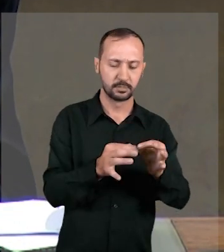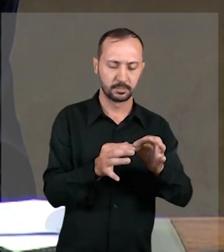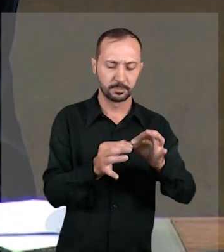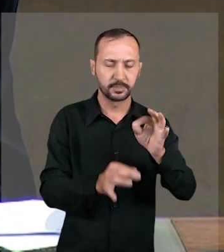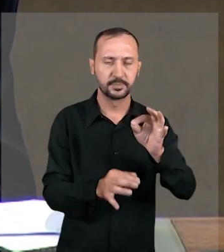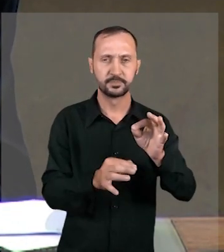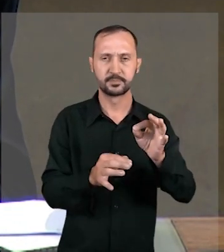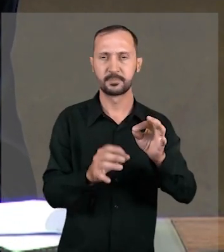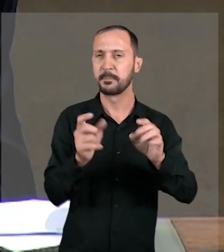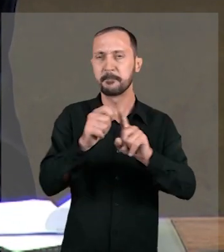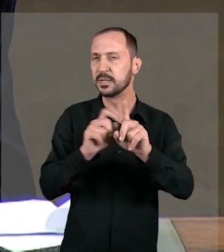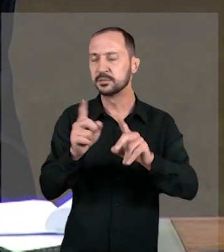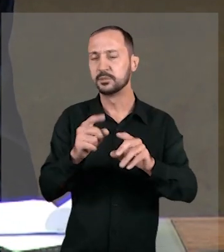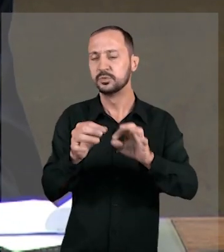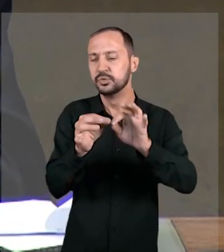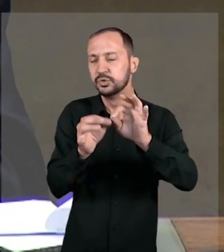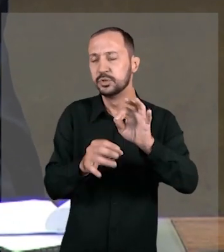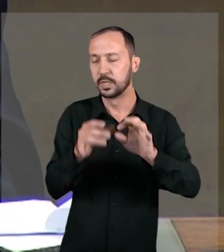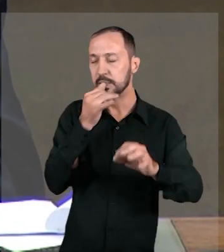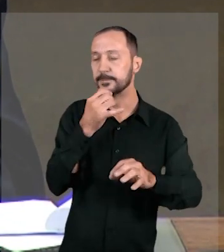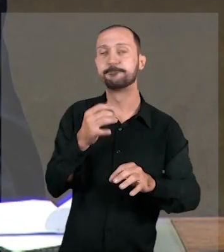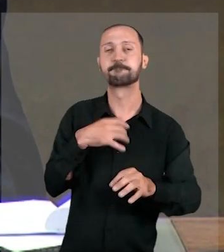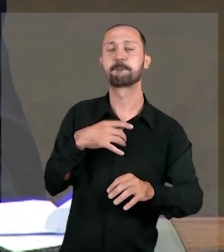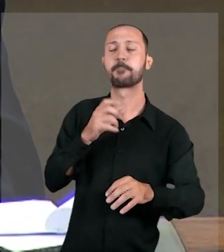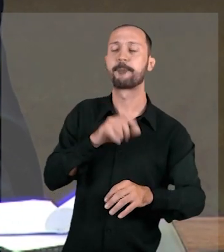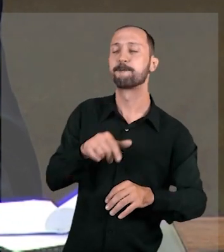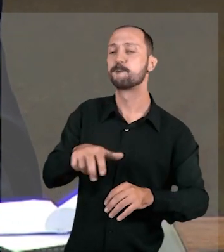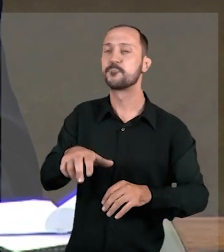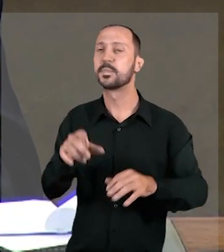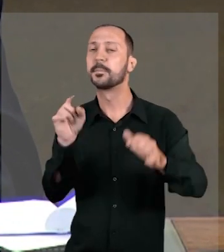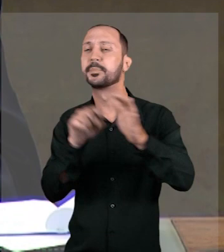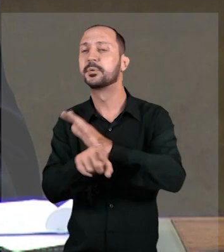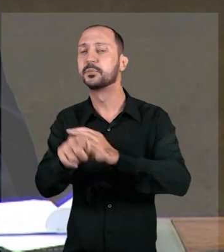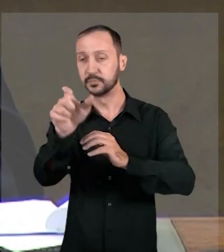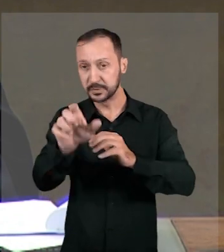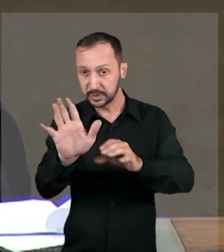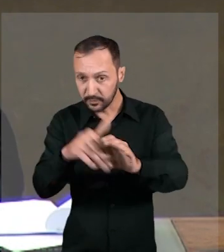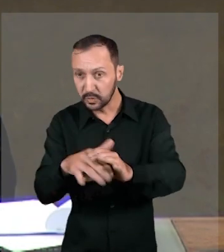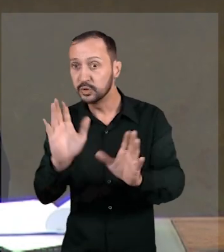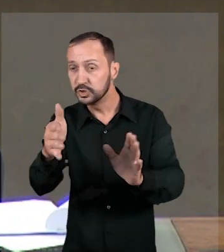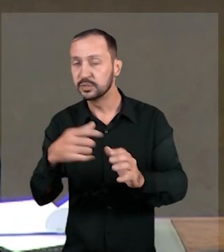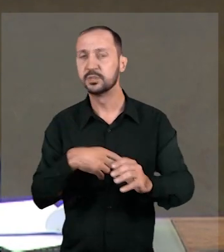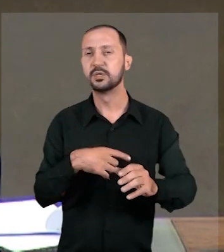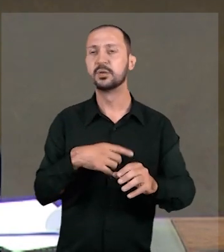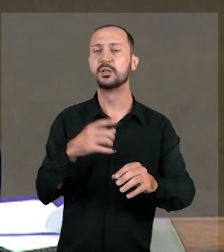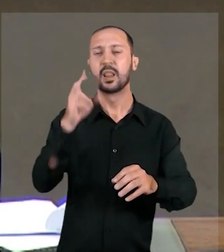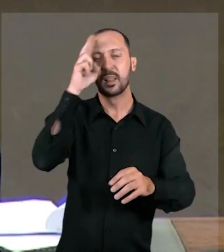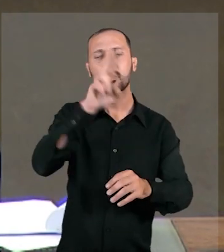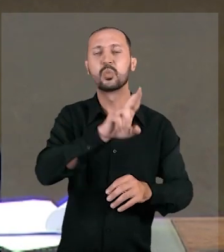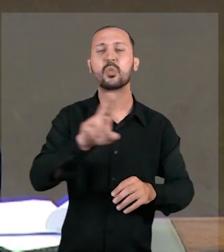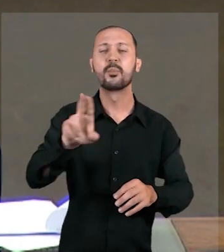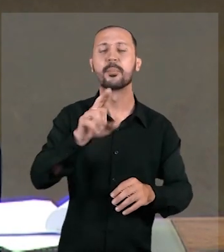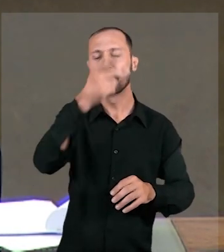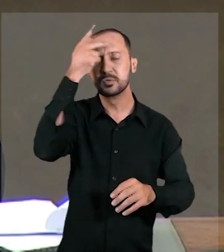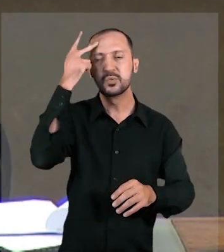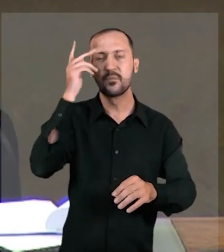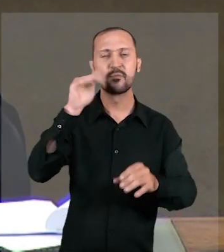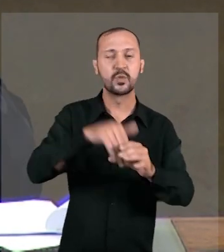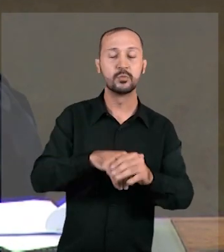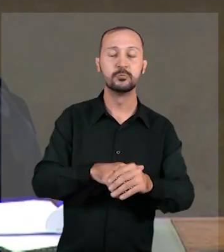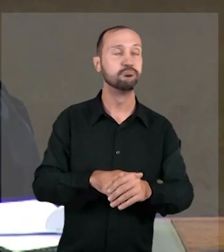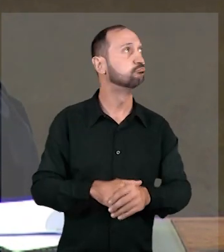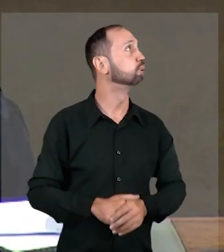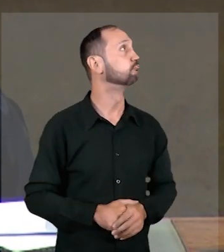das eleições, os eleitores já não lembram mais em quem votaram, porque